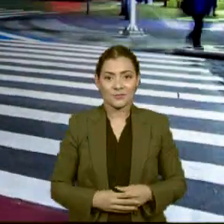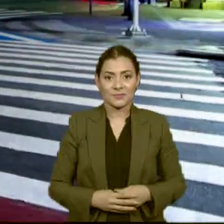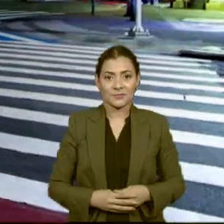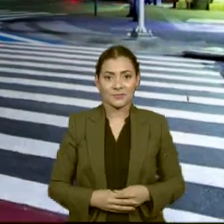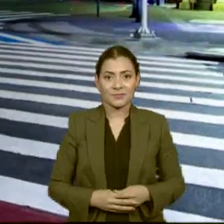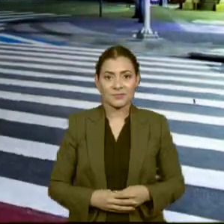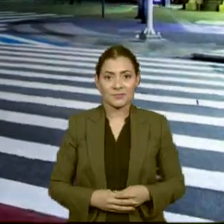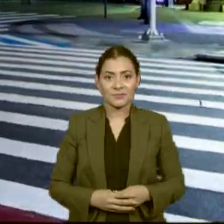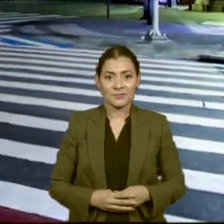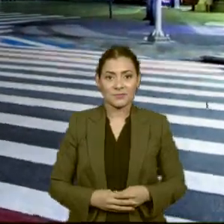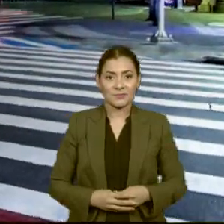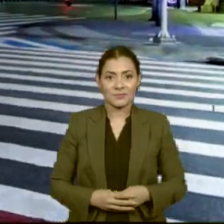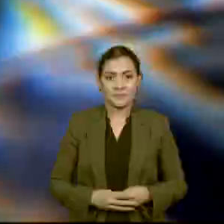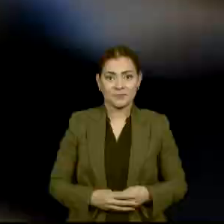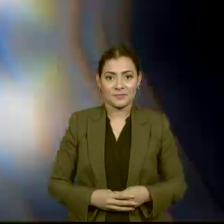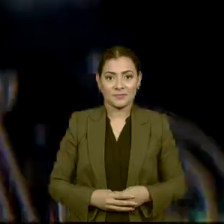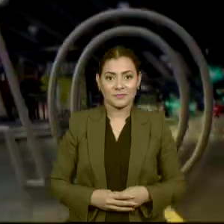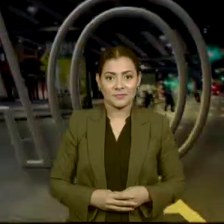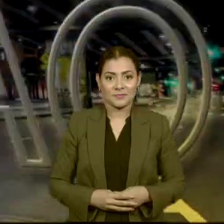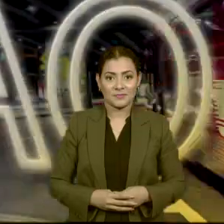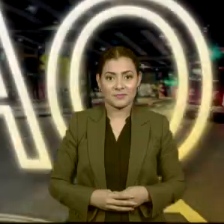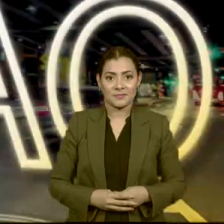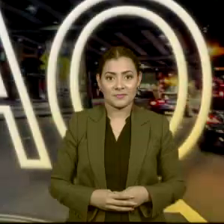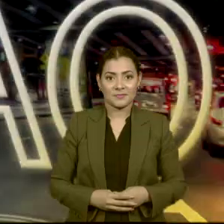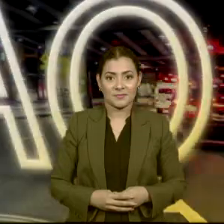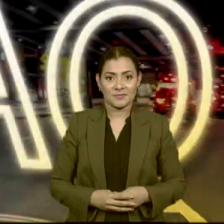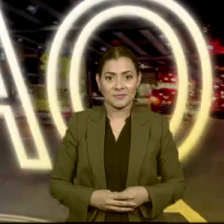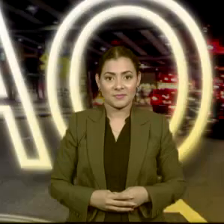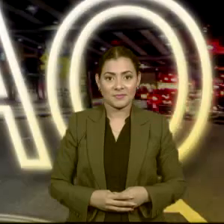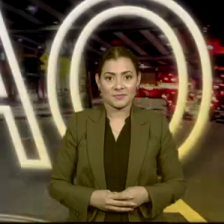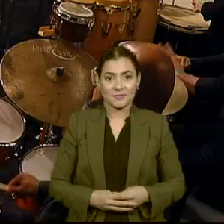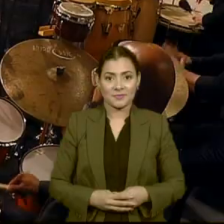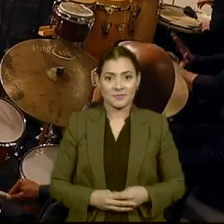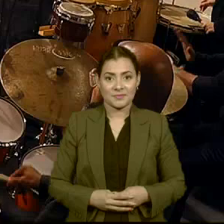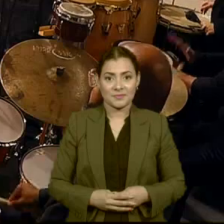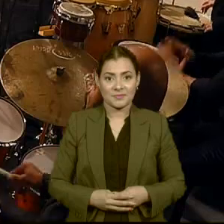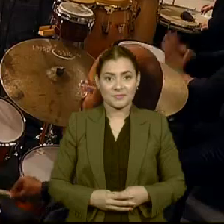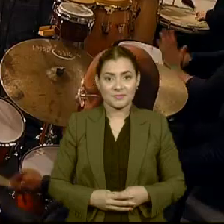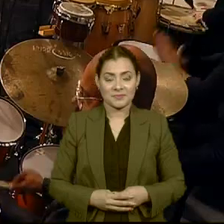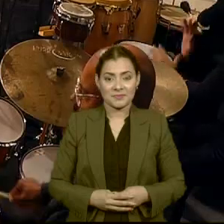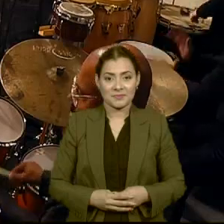sequenciais da Avenida Paulista, Teatro Municipal e das ruas da cidade de São Paulo.